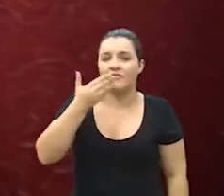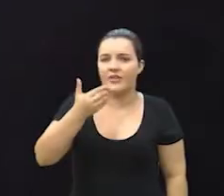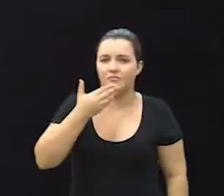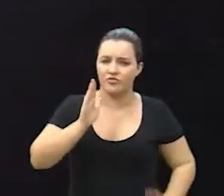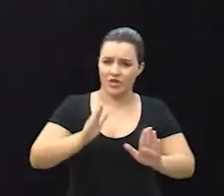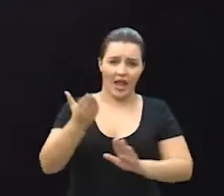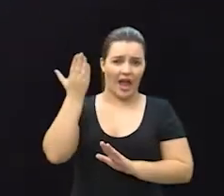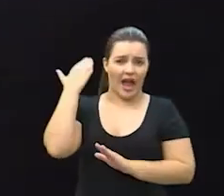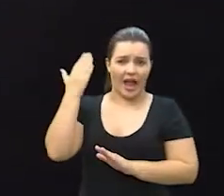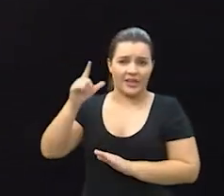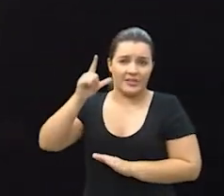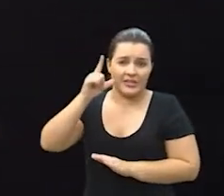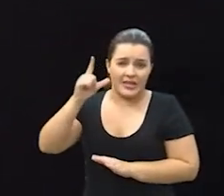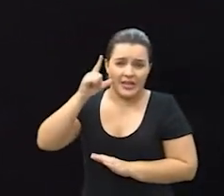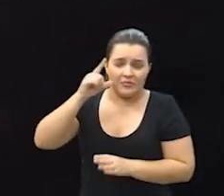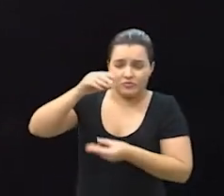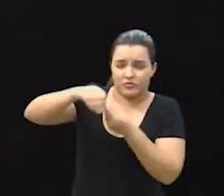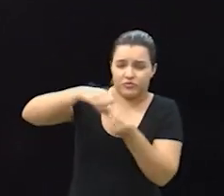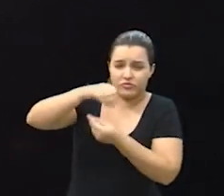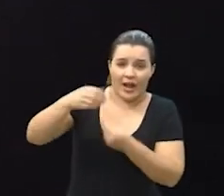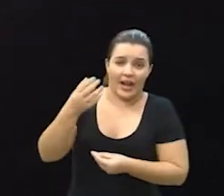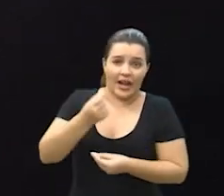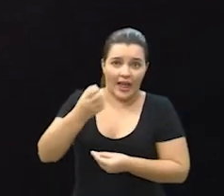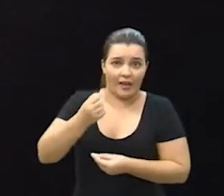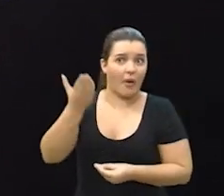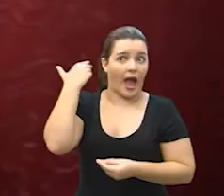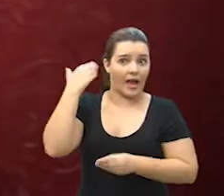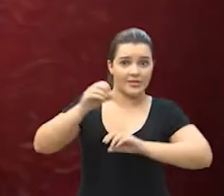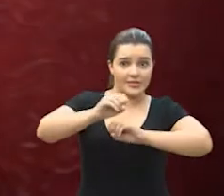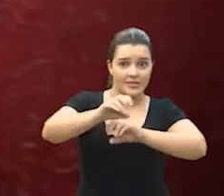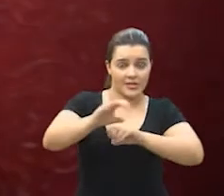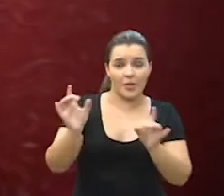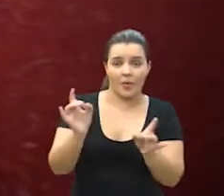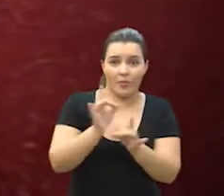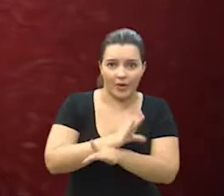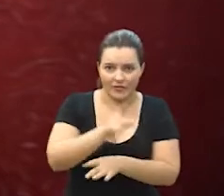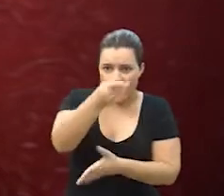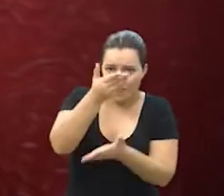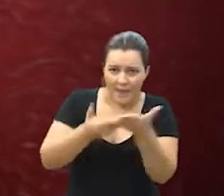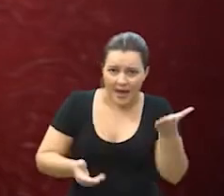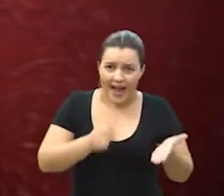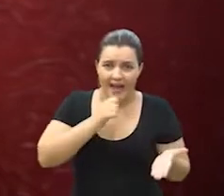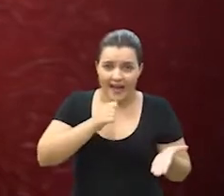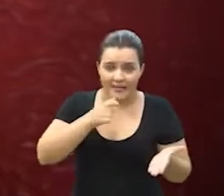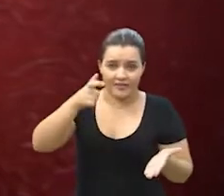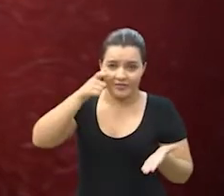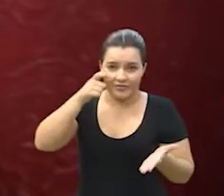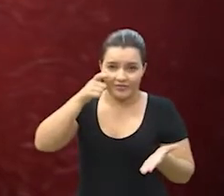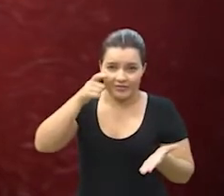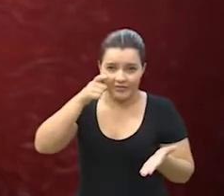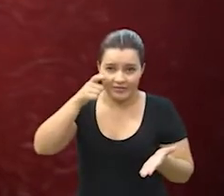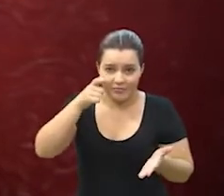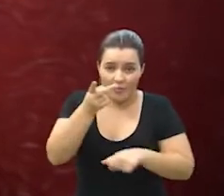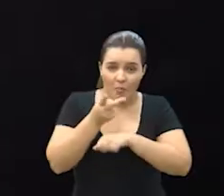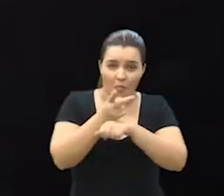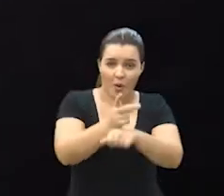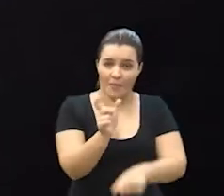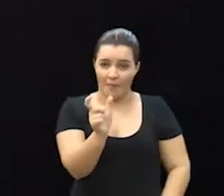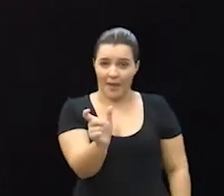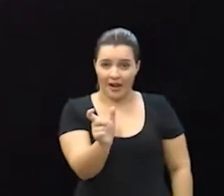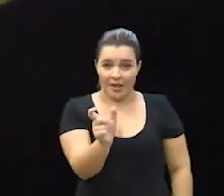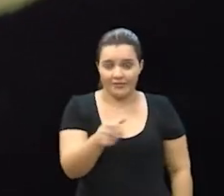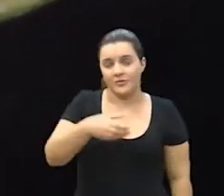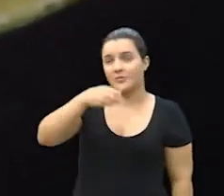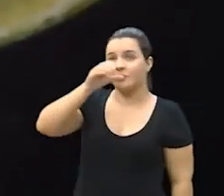uma outra, limonada suíça, que eu já ensinei aqui no canal. Então, se você perdeu, é só entrar na playlist bebidas, que